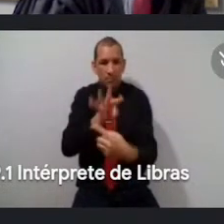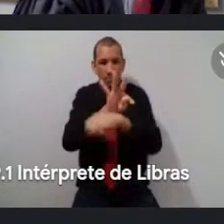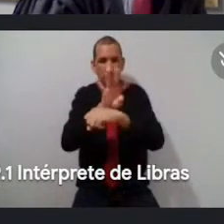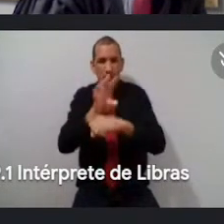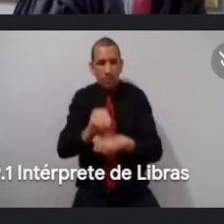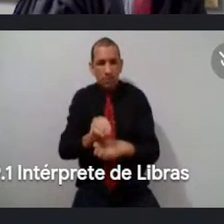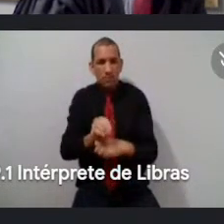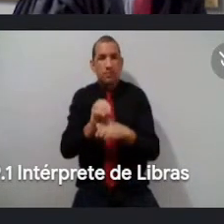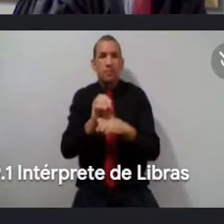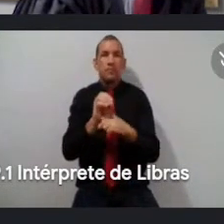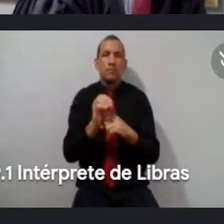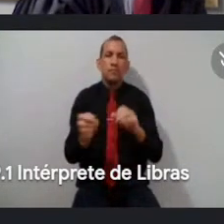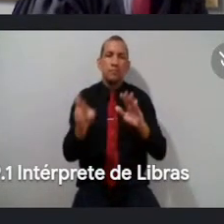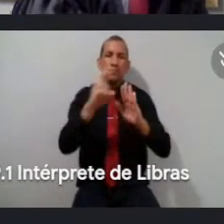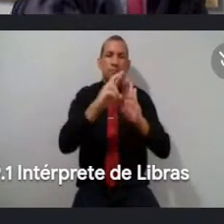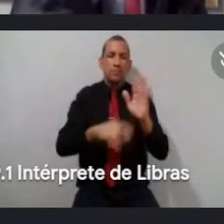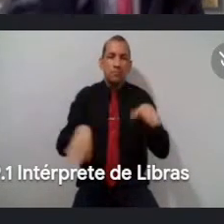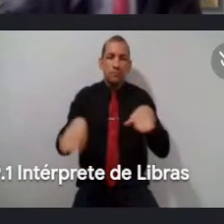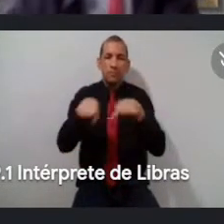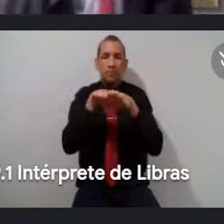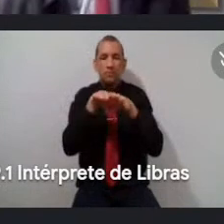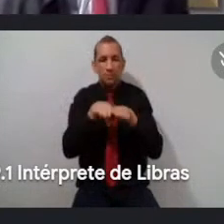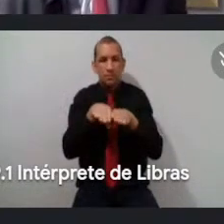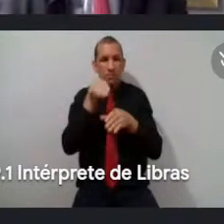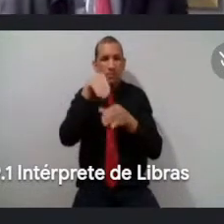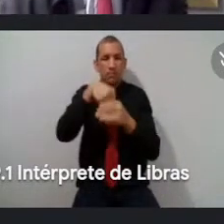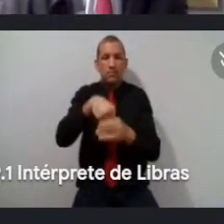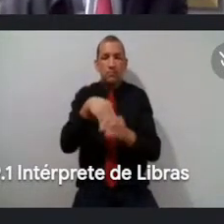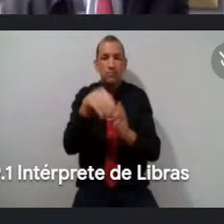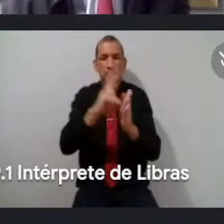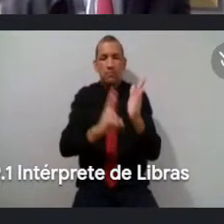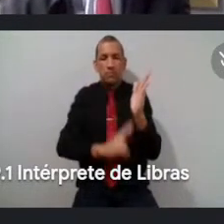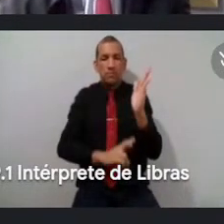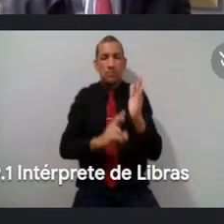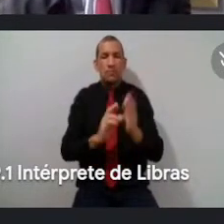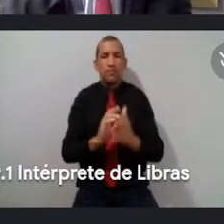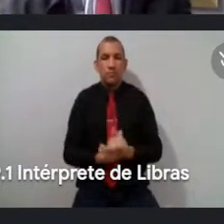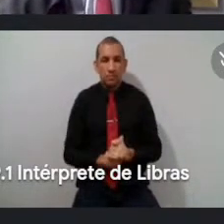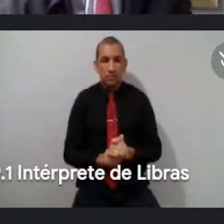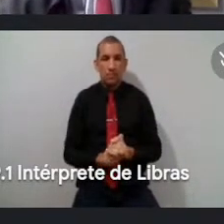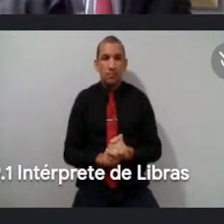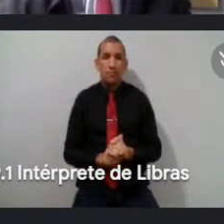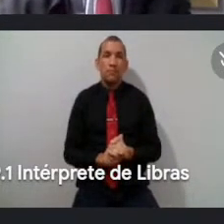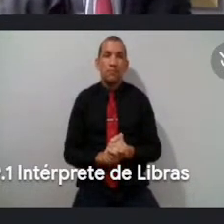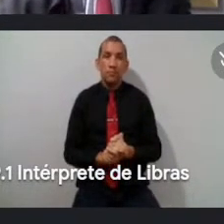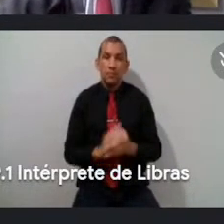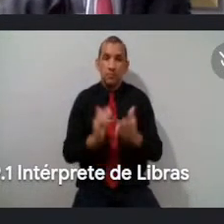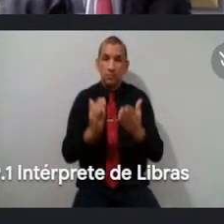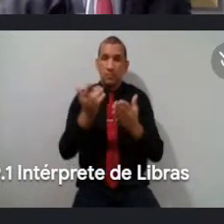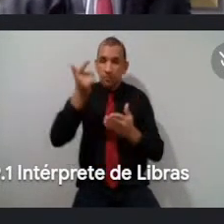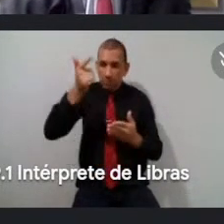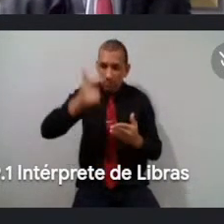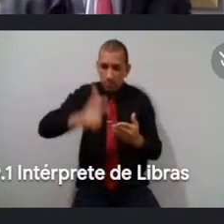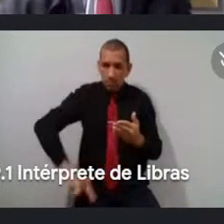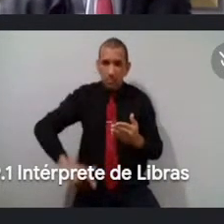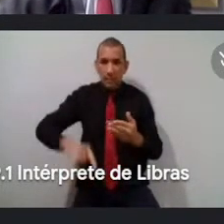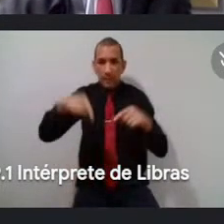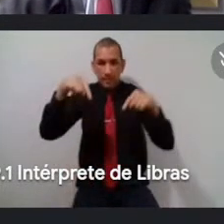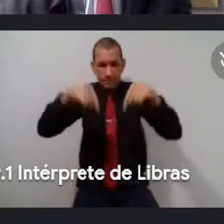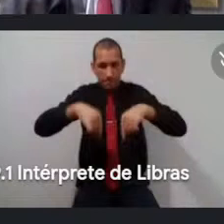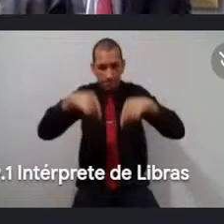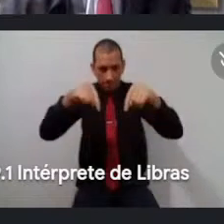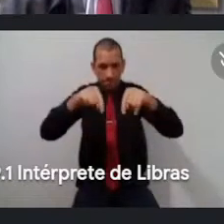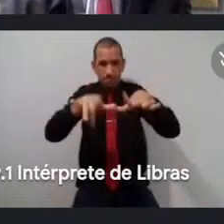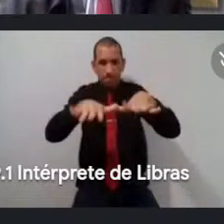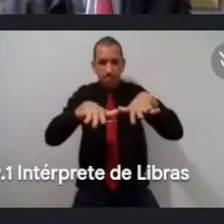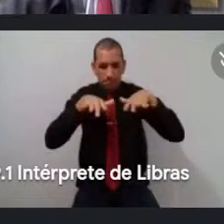Estado do Tocantins nos termos do voto do relator a consulta os meus pares se ar mais alguma questão a ser tratada